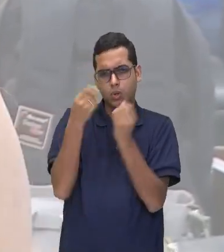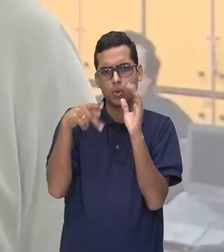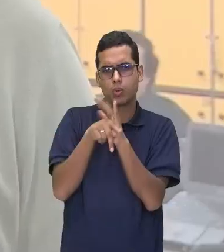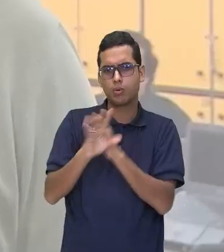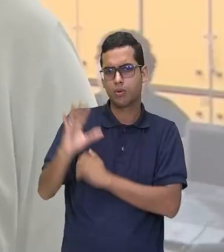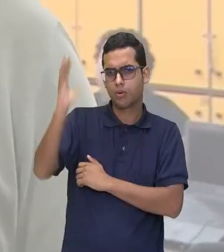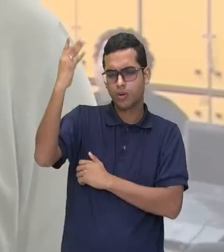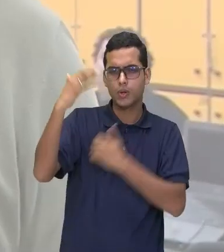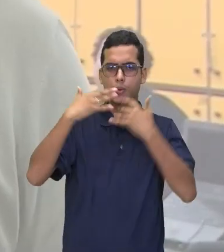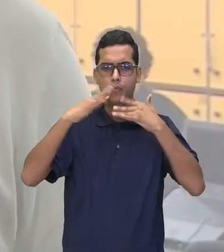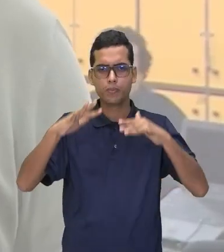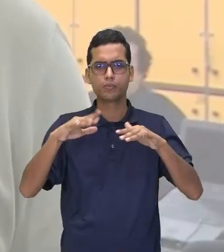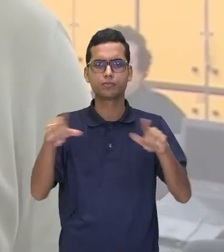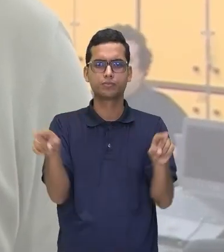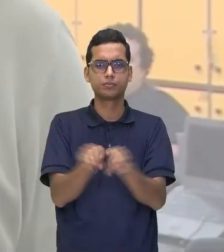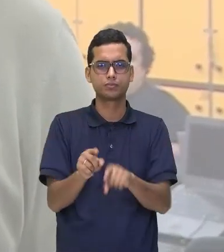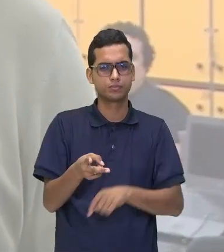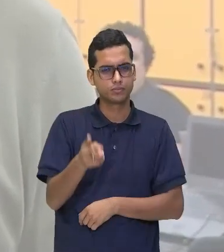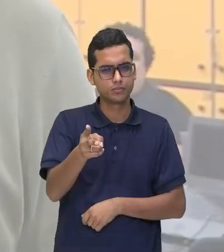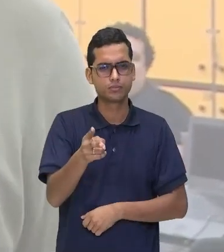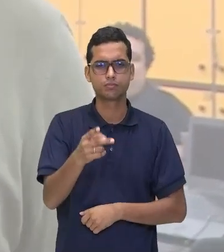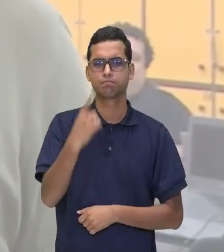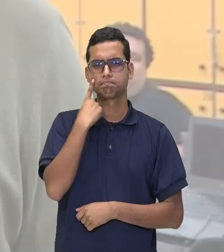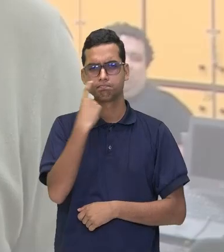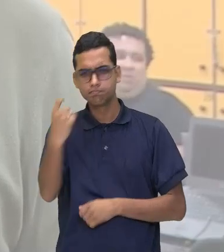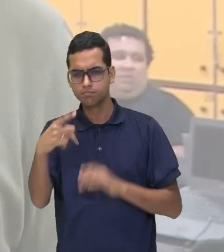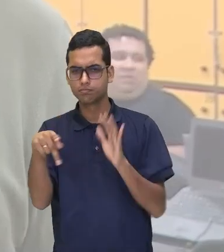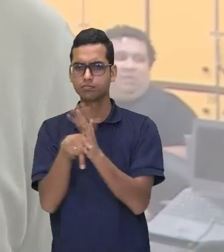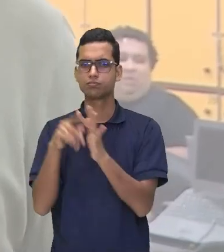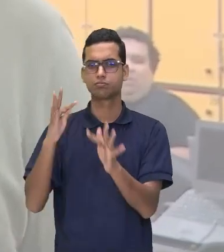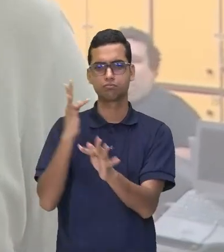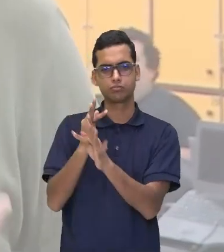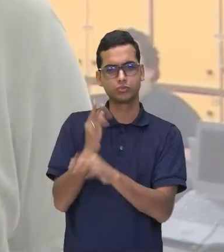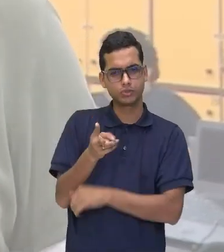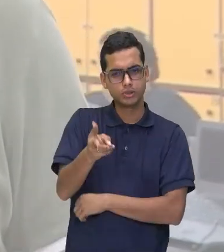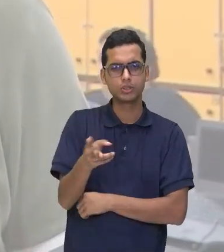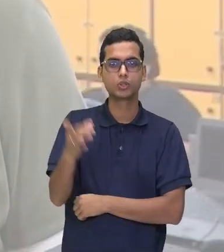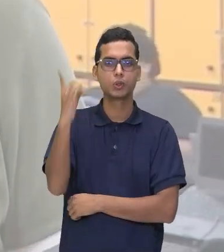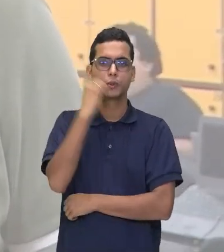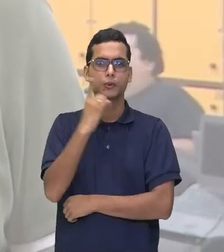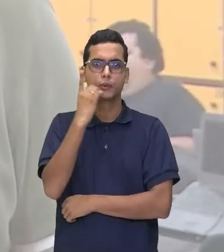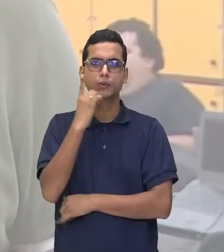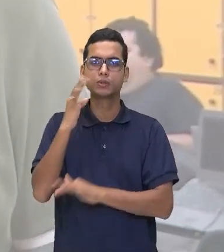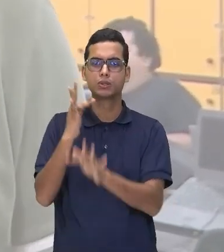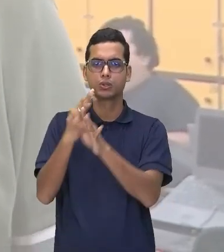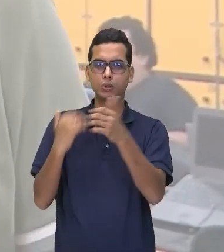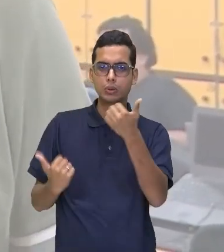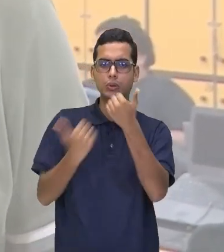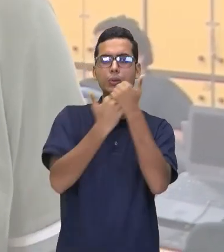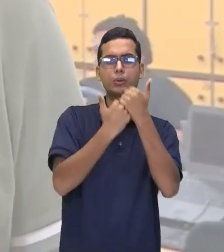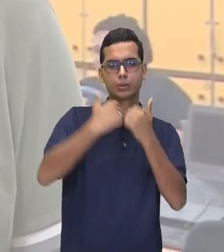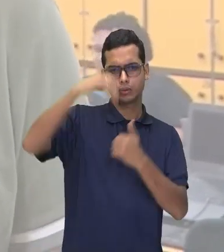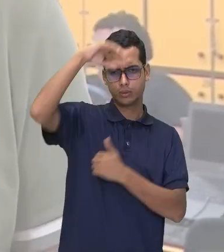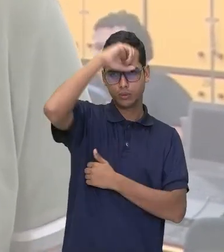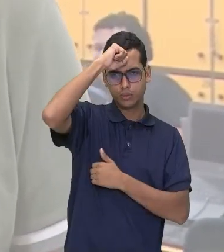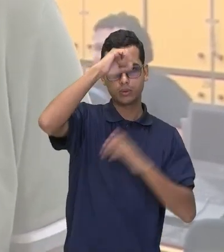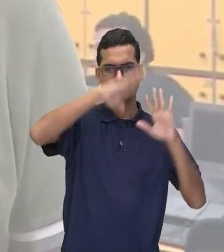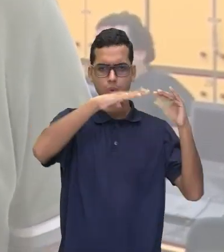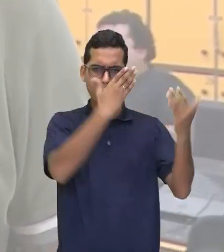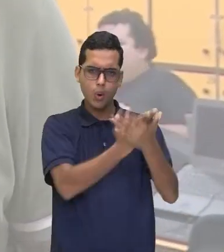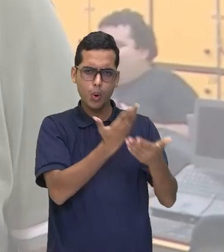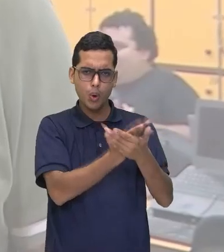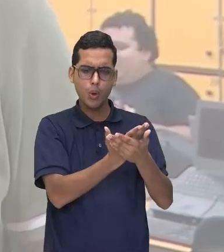sentido. Vocês sabiam que eu sempre achei interessante as coisas que aconteciam no dia a dia e eu acho que a física ajuda, a gente aprende na escola que a